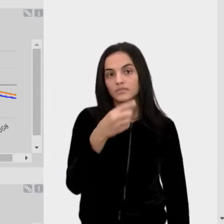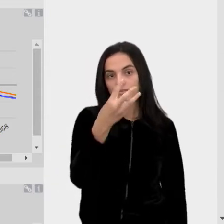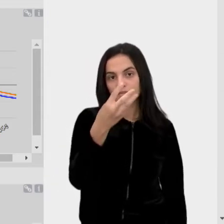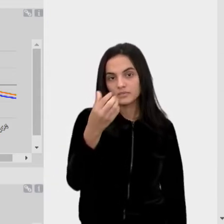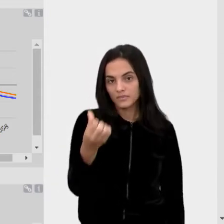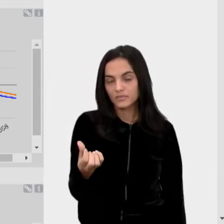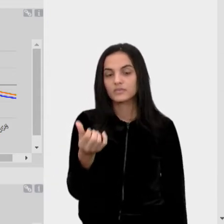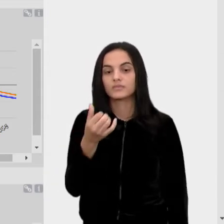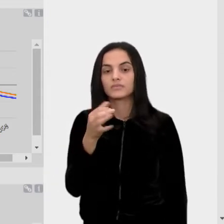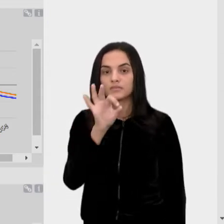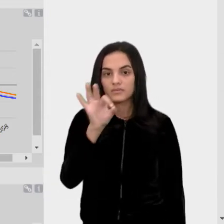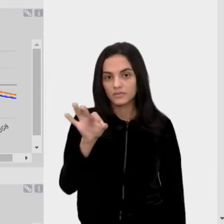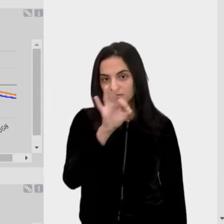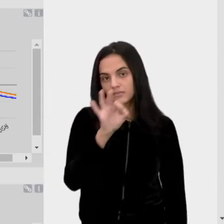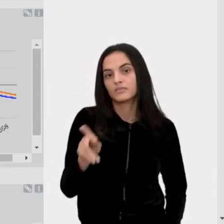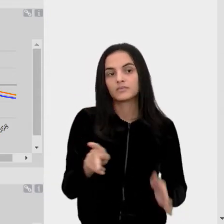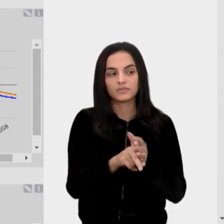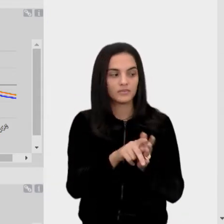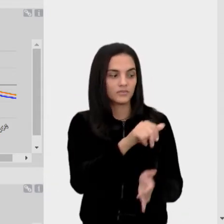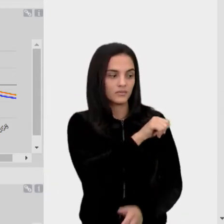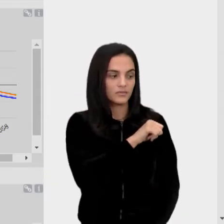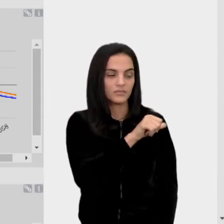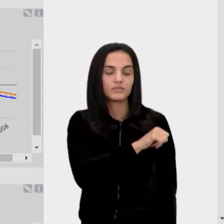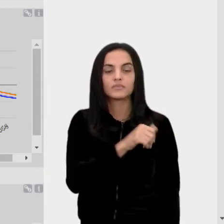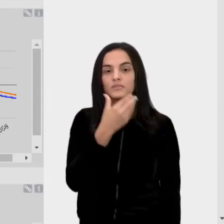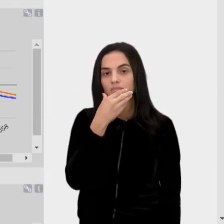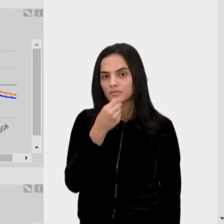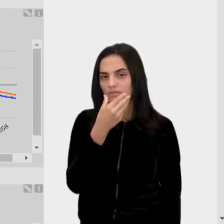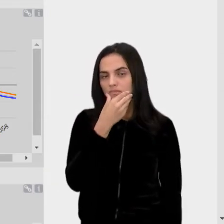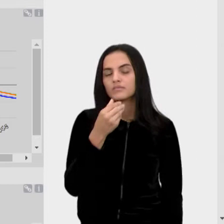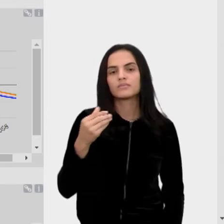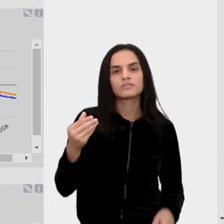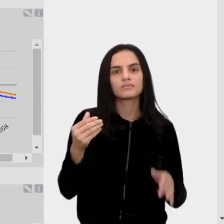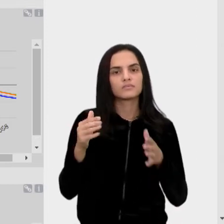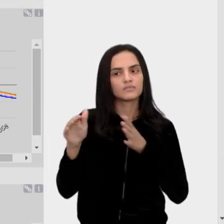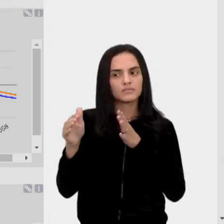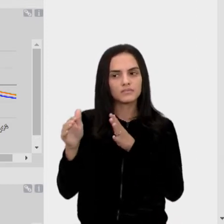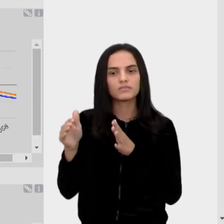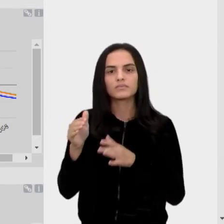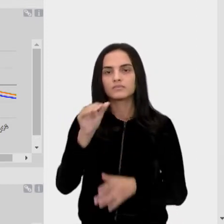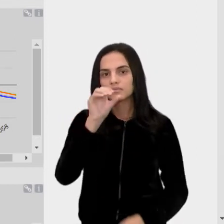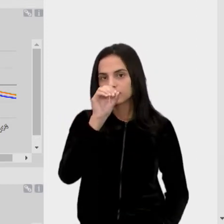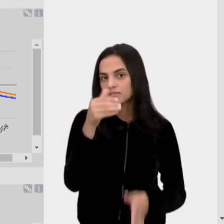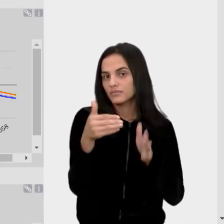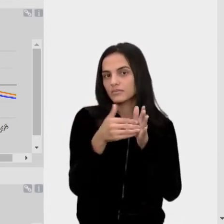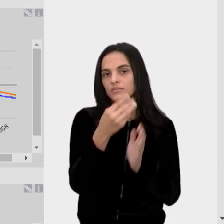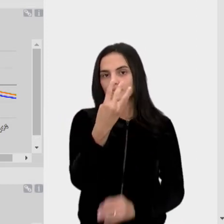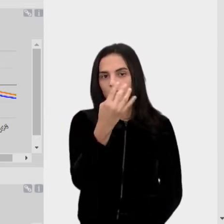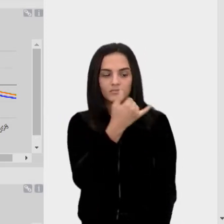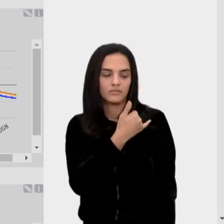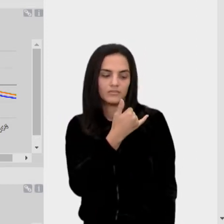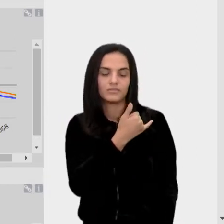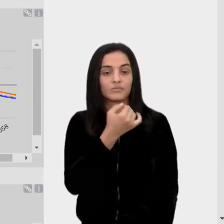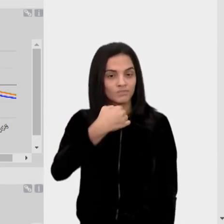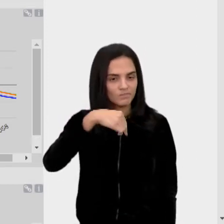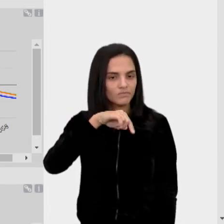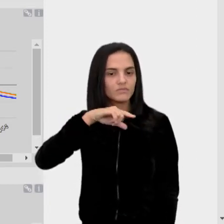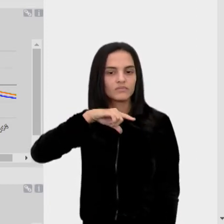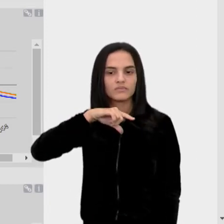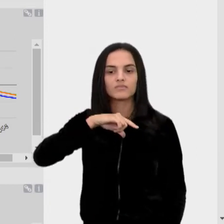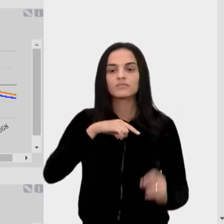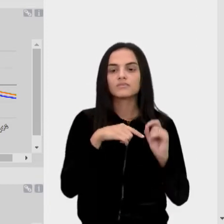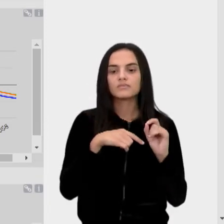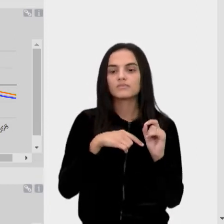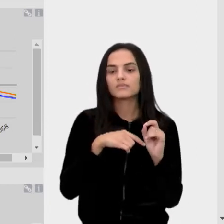3,36% para o Rio de Janeiro, né, de homens aí na faixa etária de 0 a 4 anos. E aí nós vamos ter aqui,